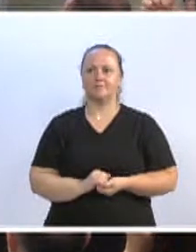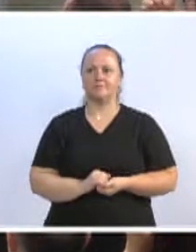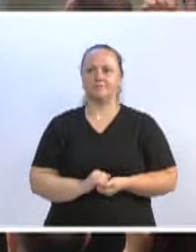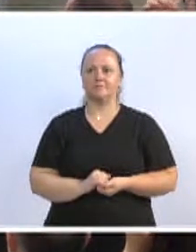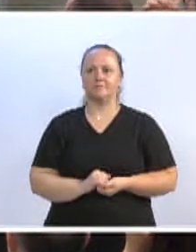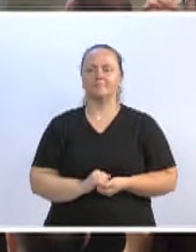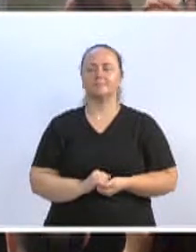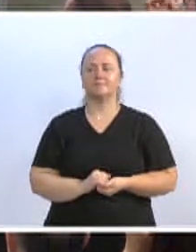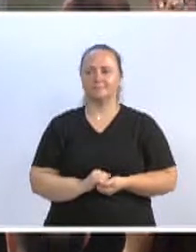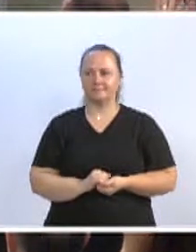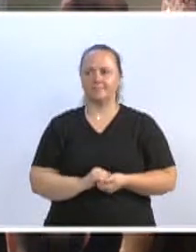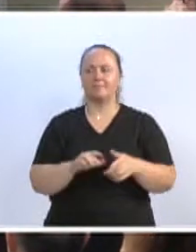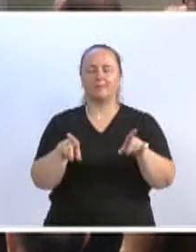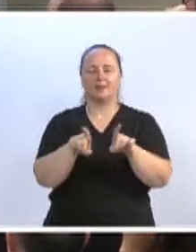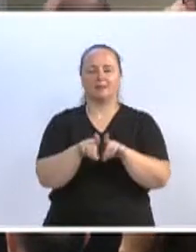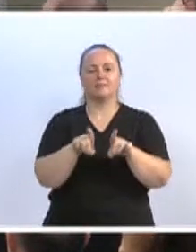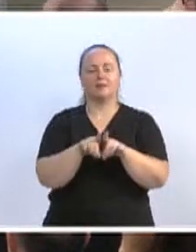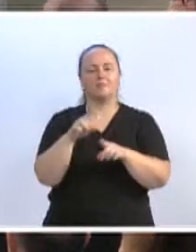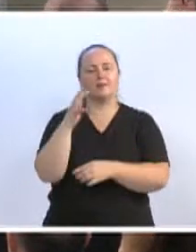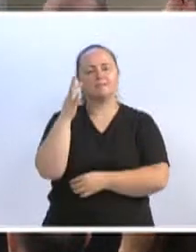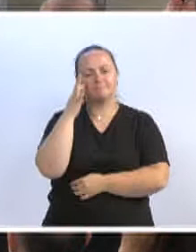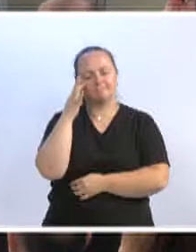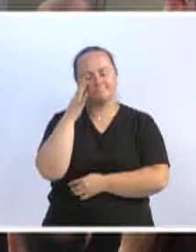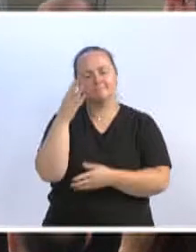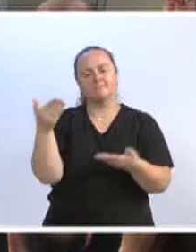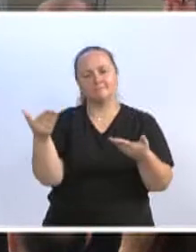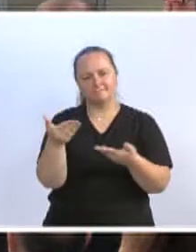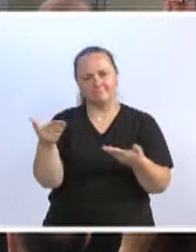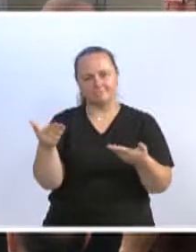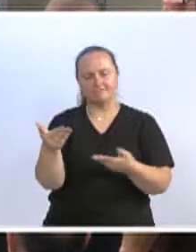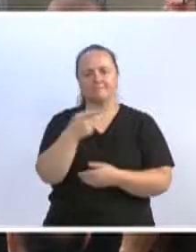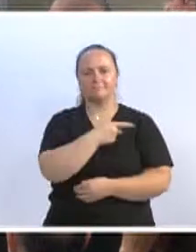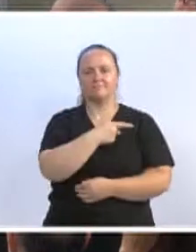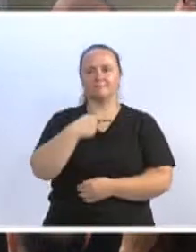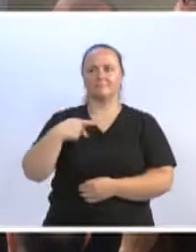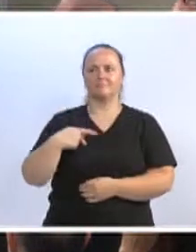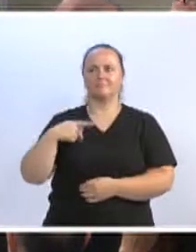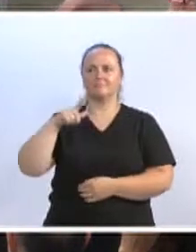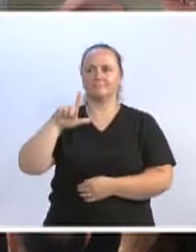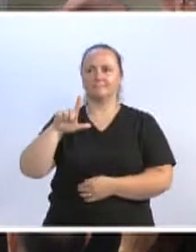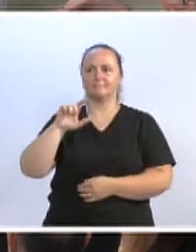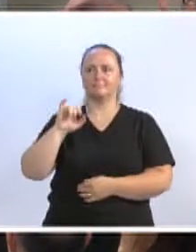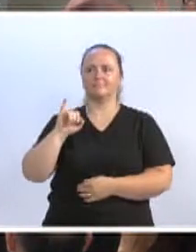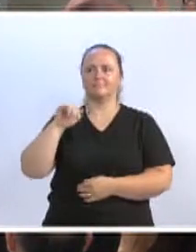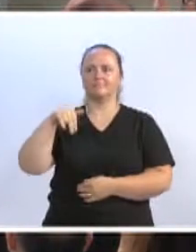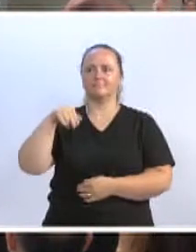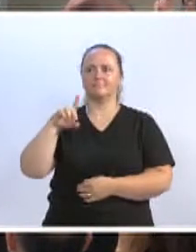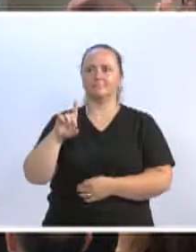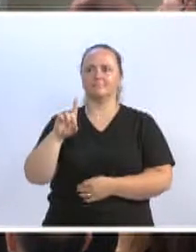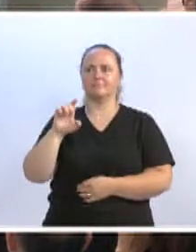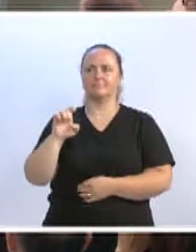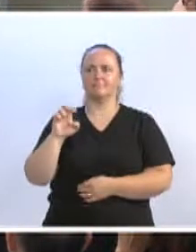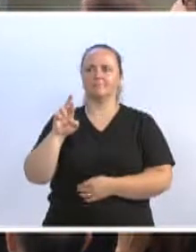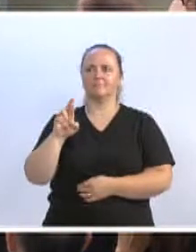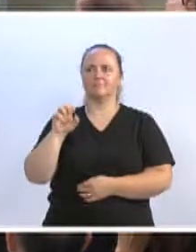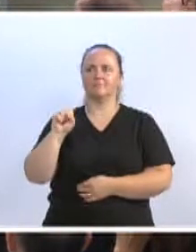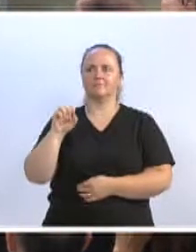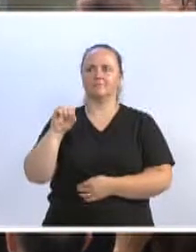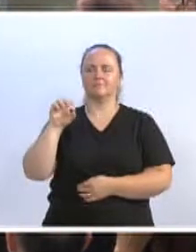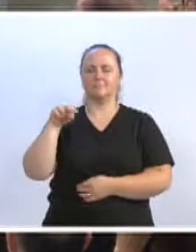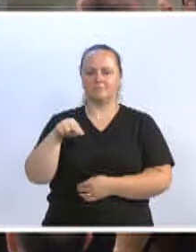Nesse momento, nós também vamos ouvir o pastor Linderson, que vai falar sobre